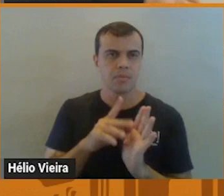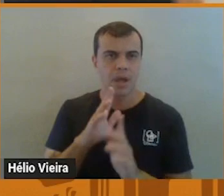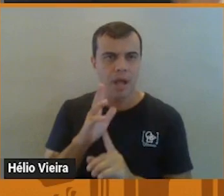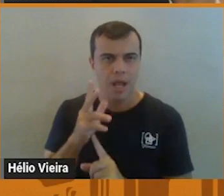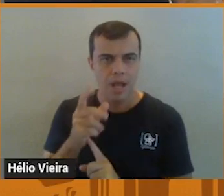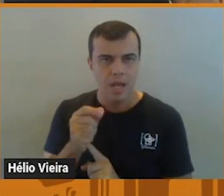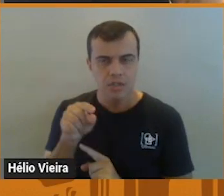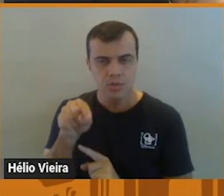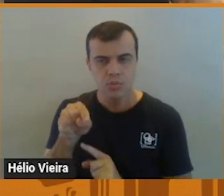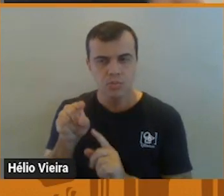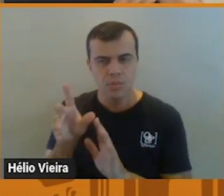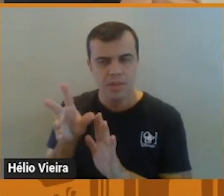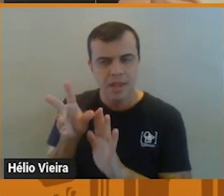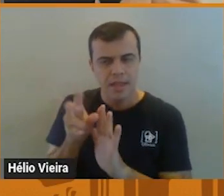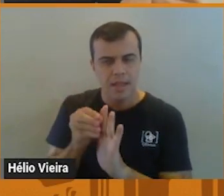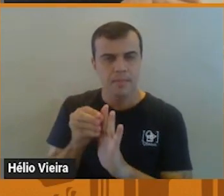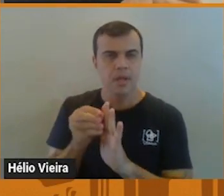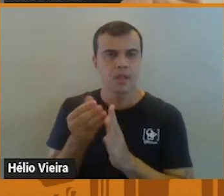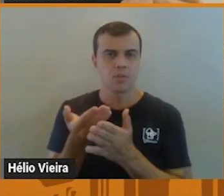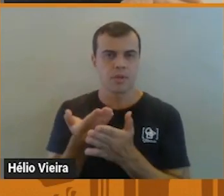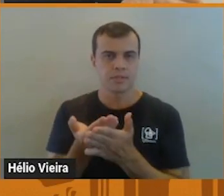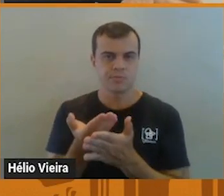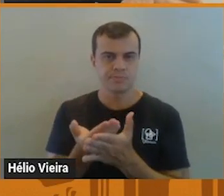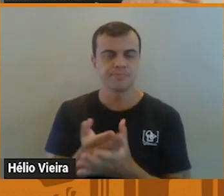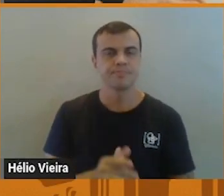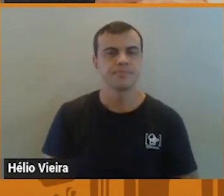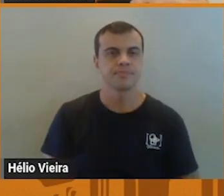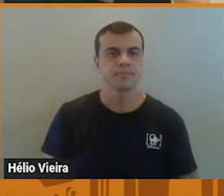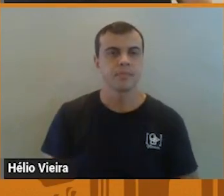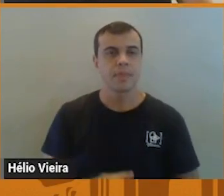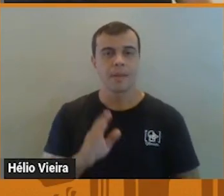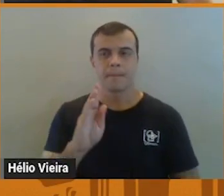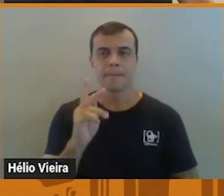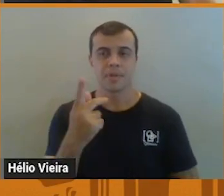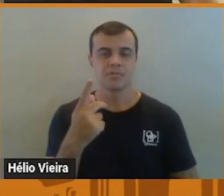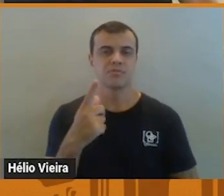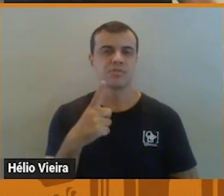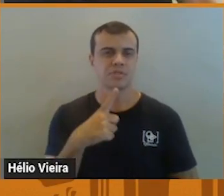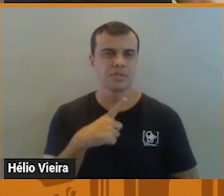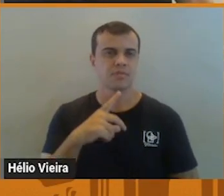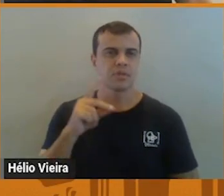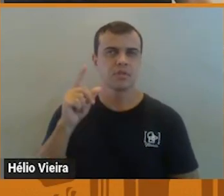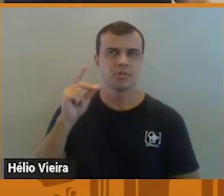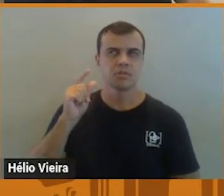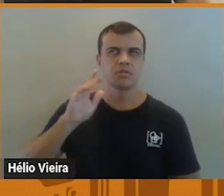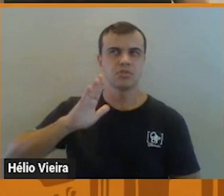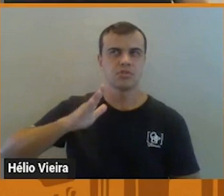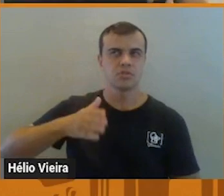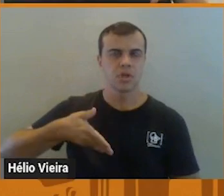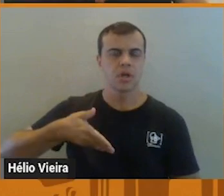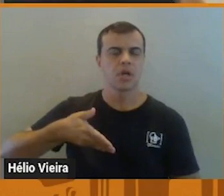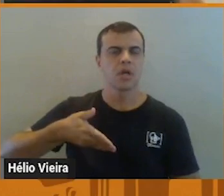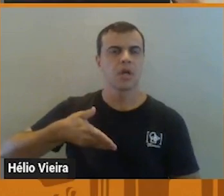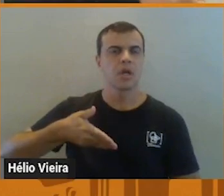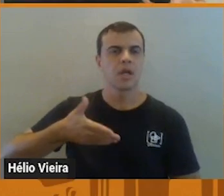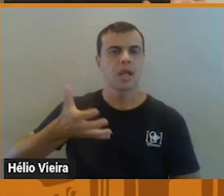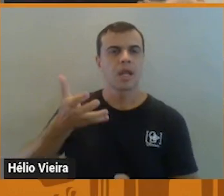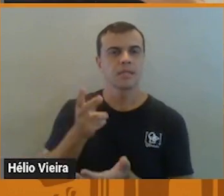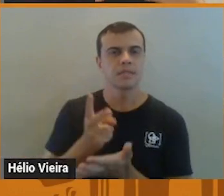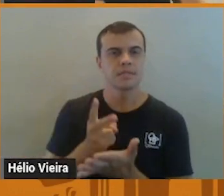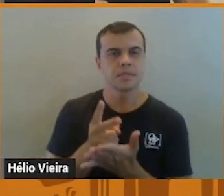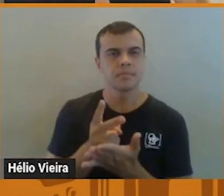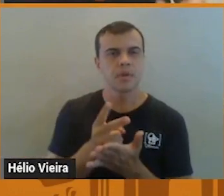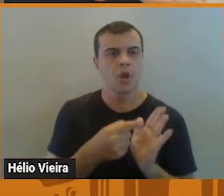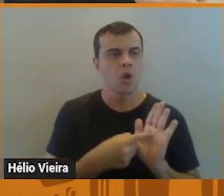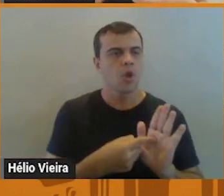um componente da educação. Belo Horizonte teve isso, né, de buscar sempre